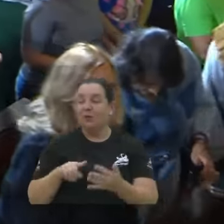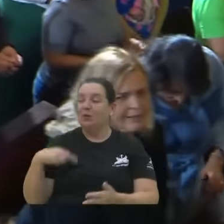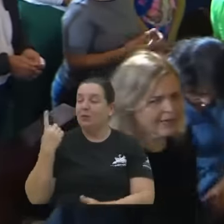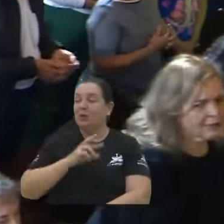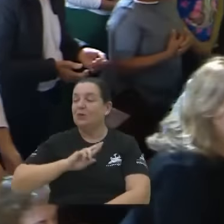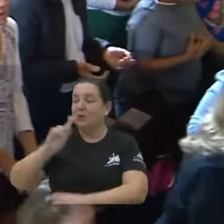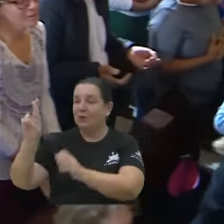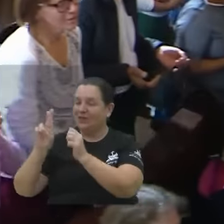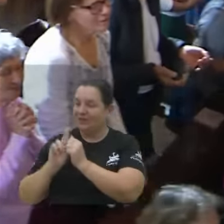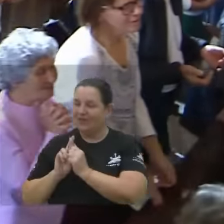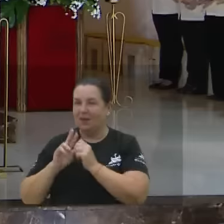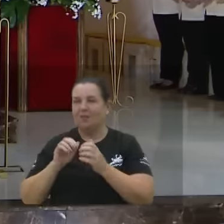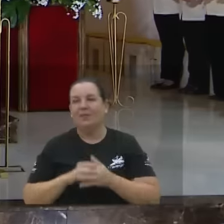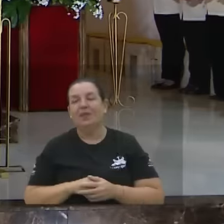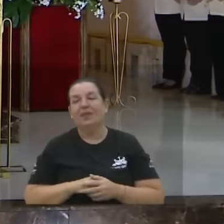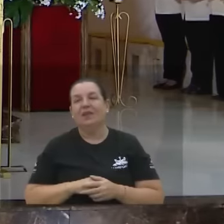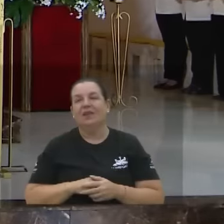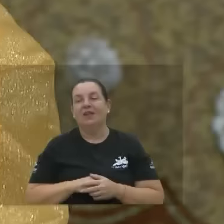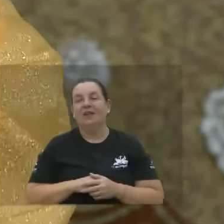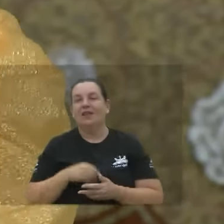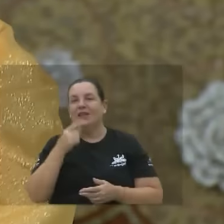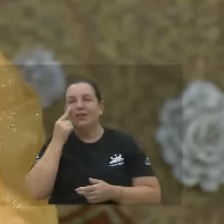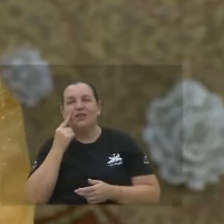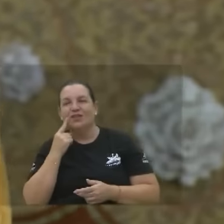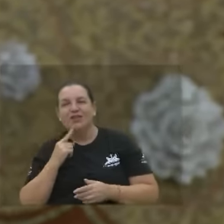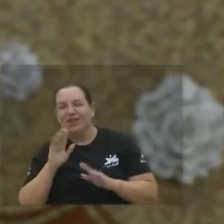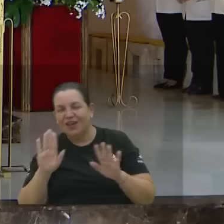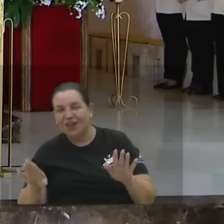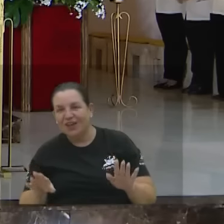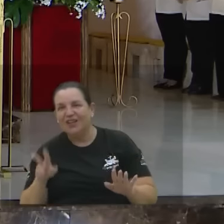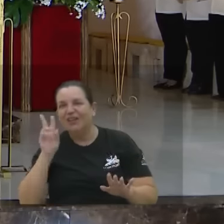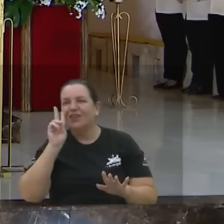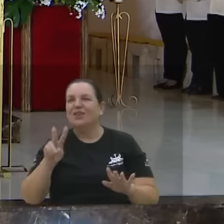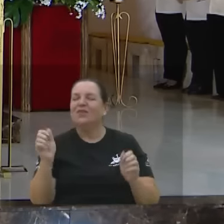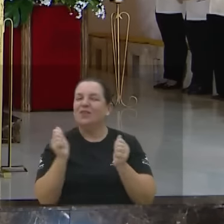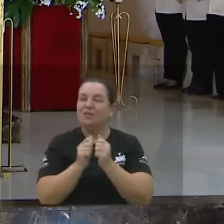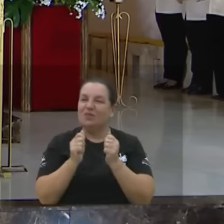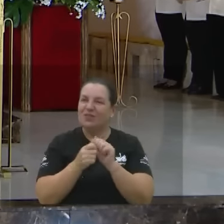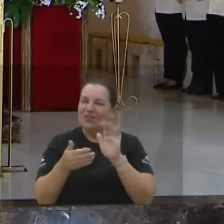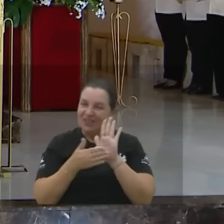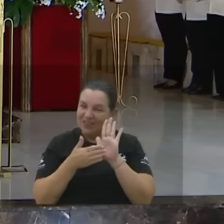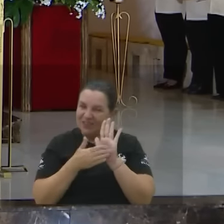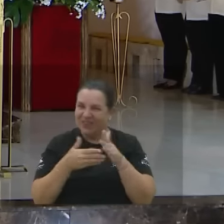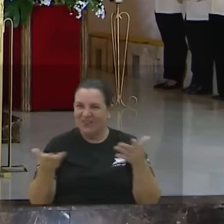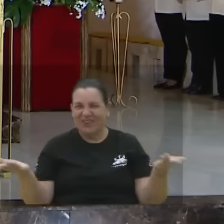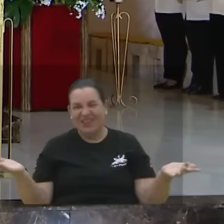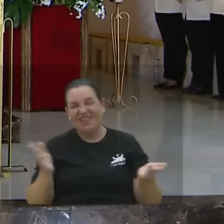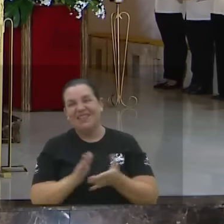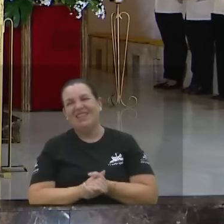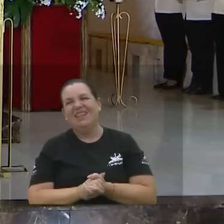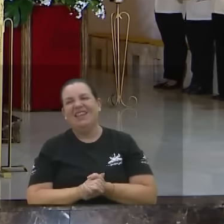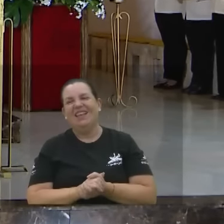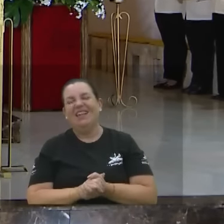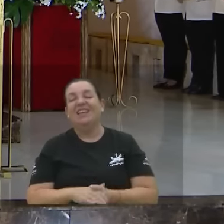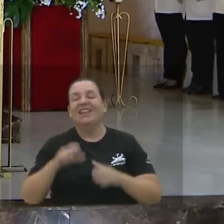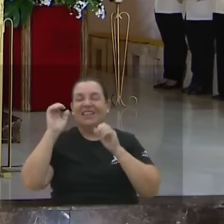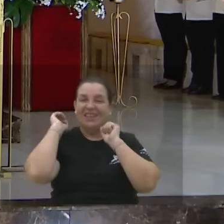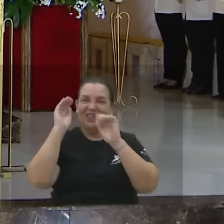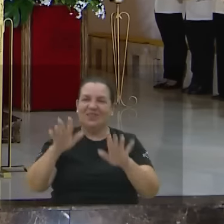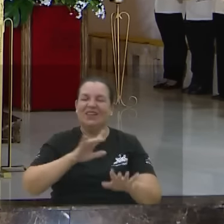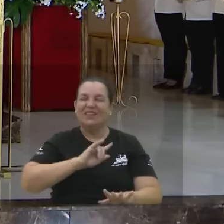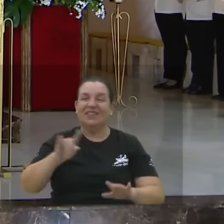Ele está no meio de nós. Chora não, Zefinha, nós vamos ver junto essa promessa, minha querida. Que a bênção